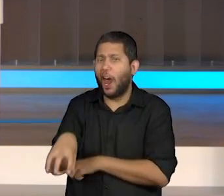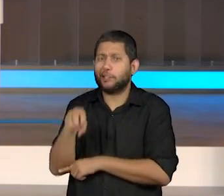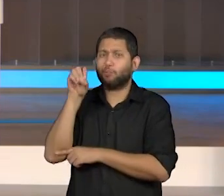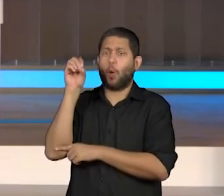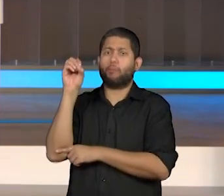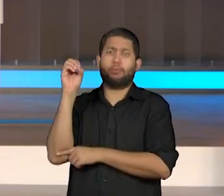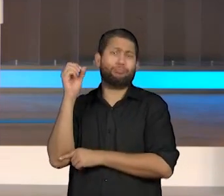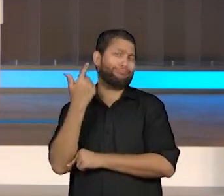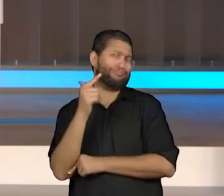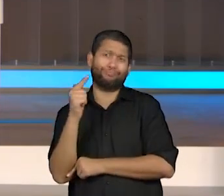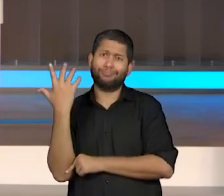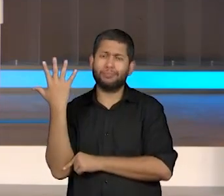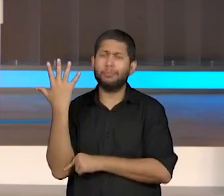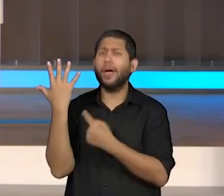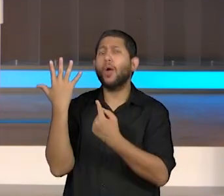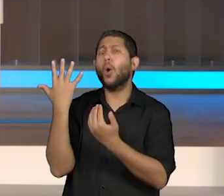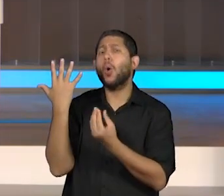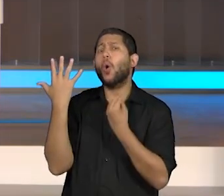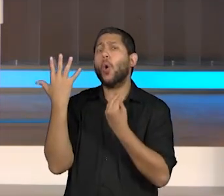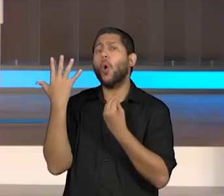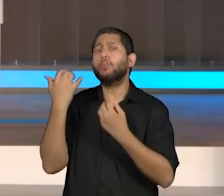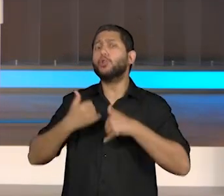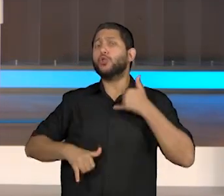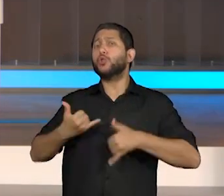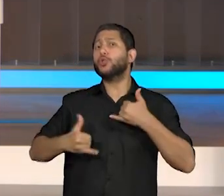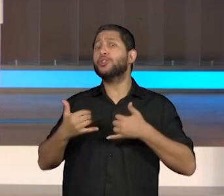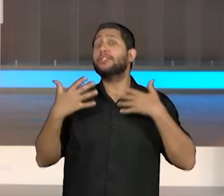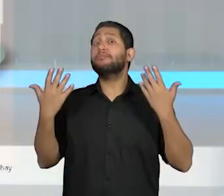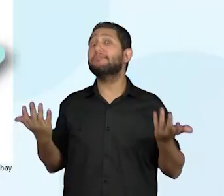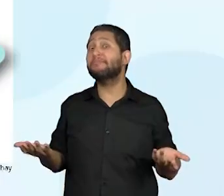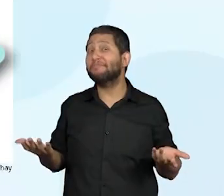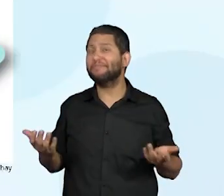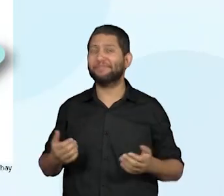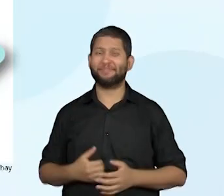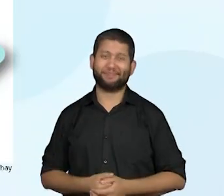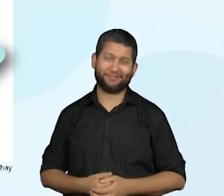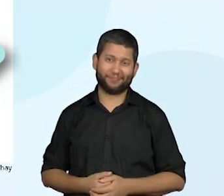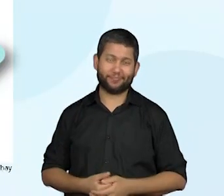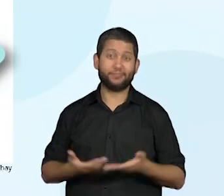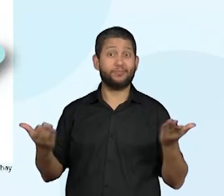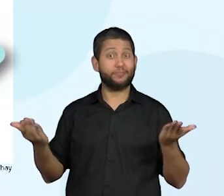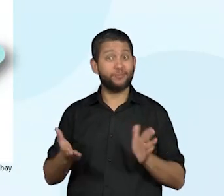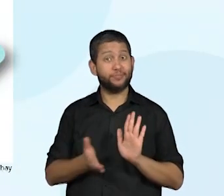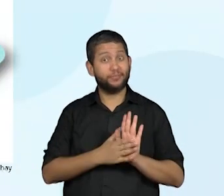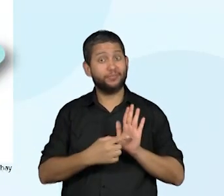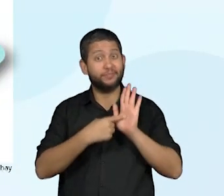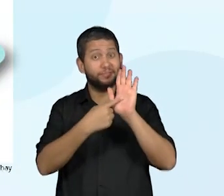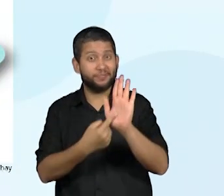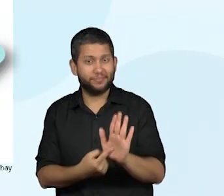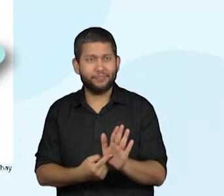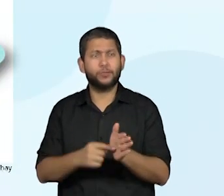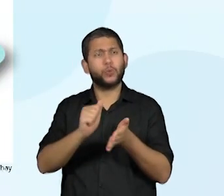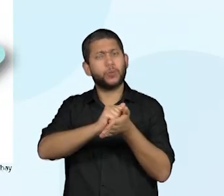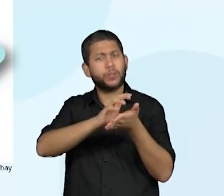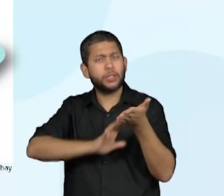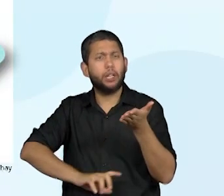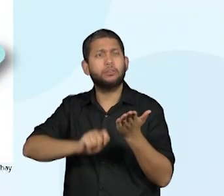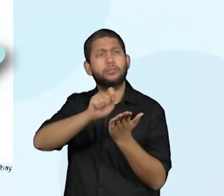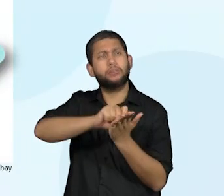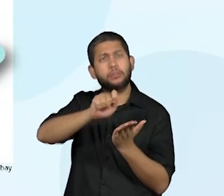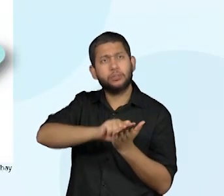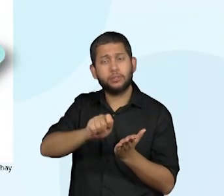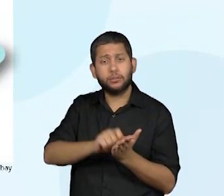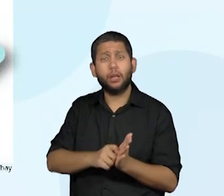aula está muito legal, mas já está no final, pessoal. E aí eu vou deixar para vocês de tarefa e desafio que resolvam